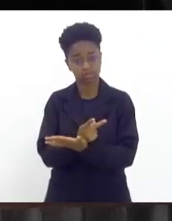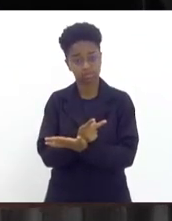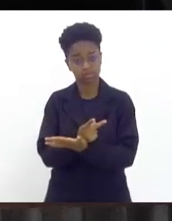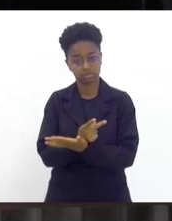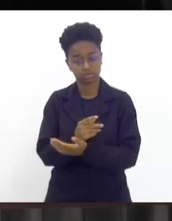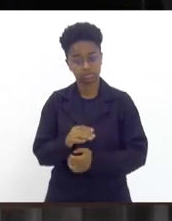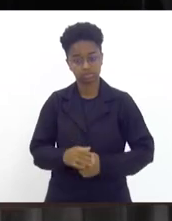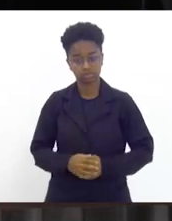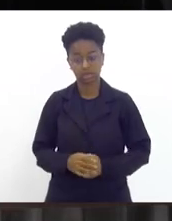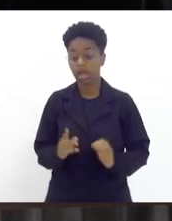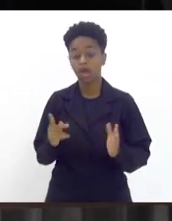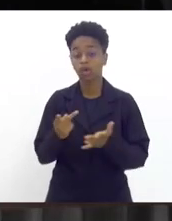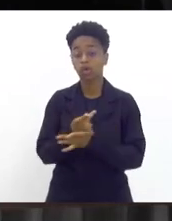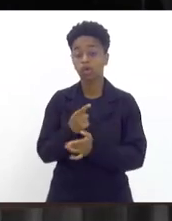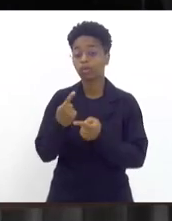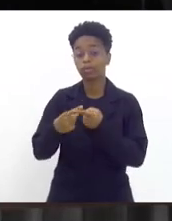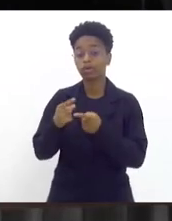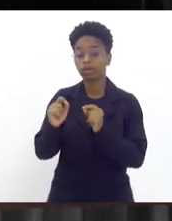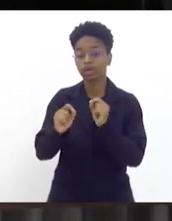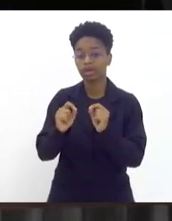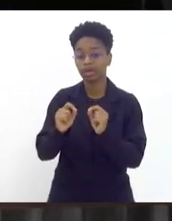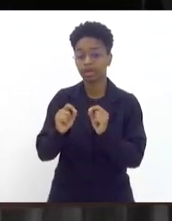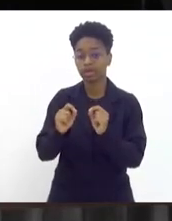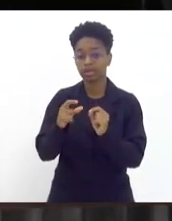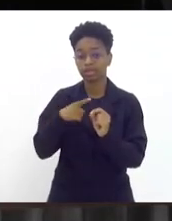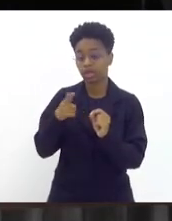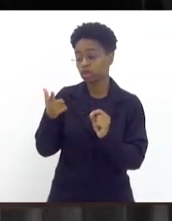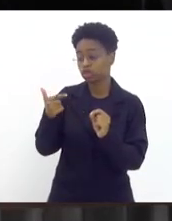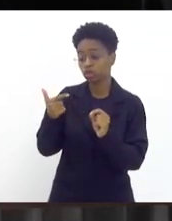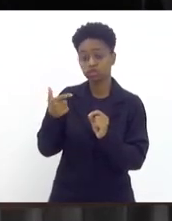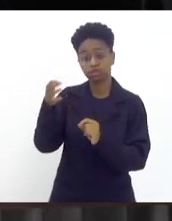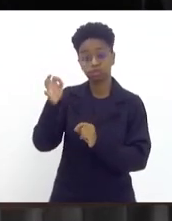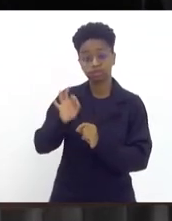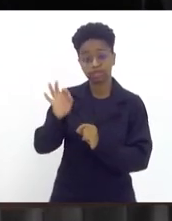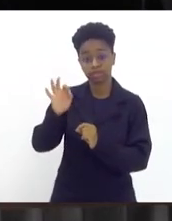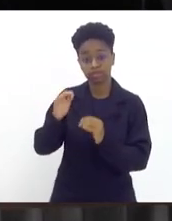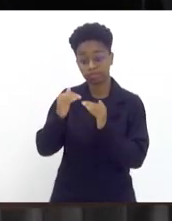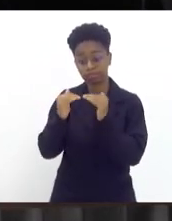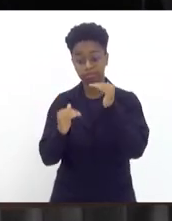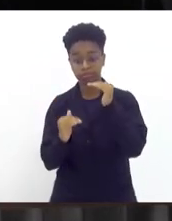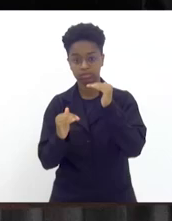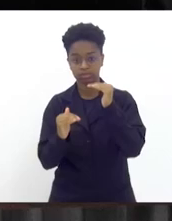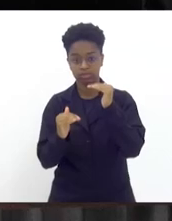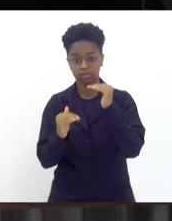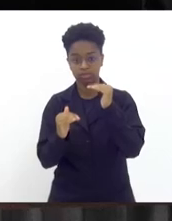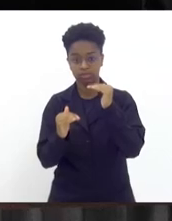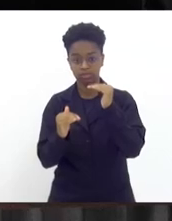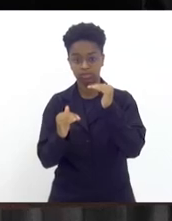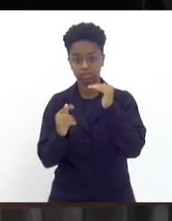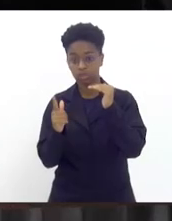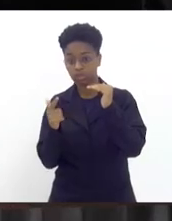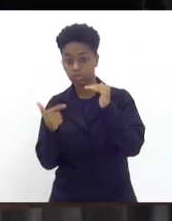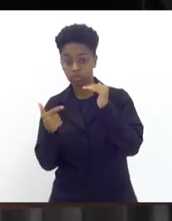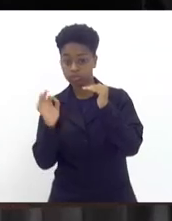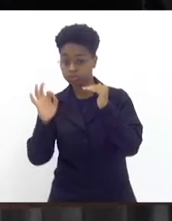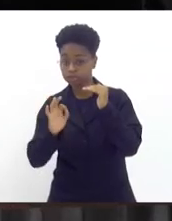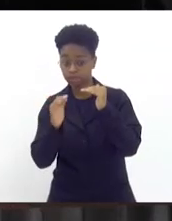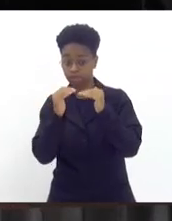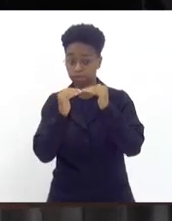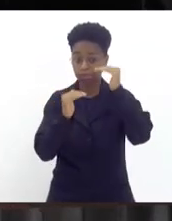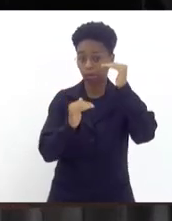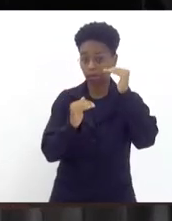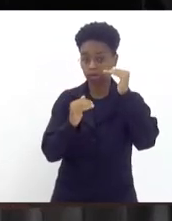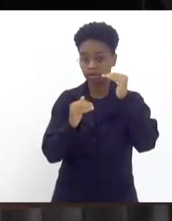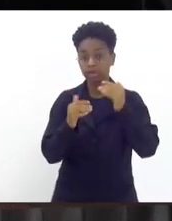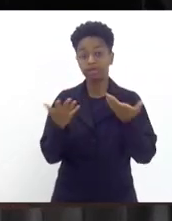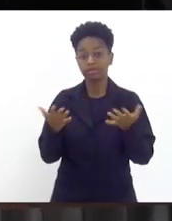é feita através do interstício de 12% entre os níveis joga para opinião pública para